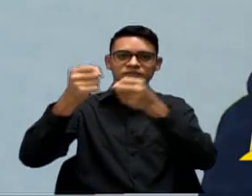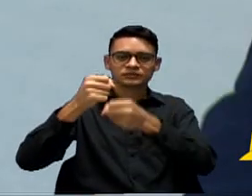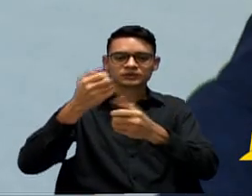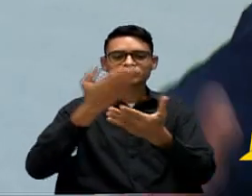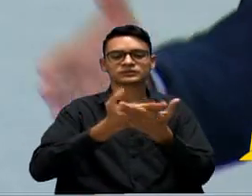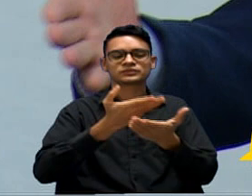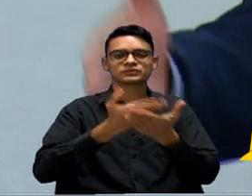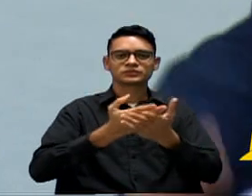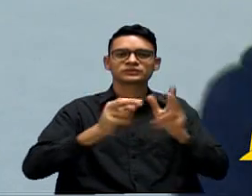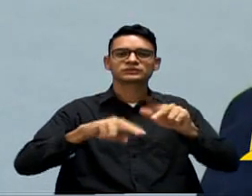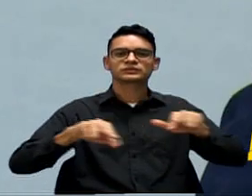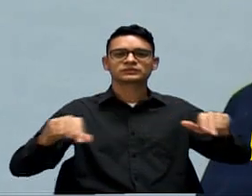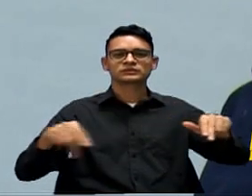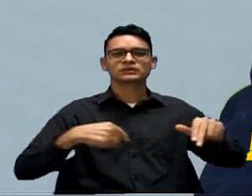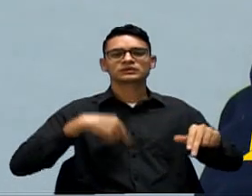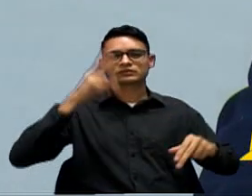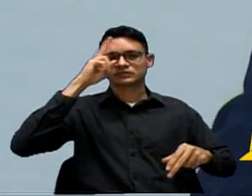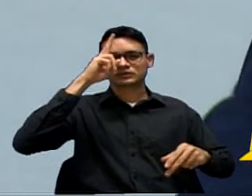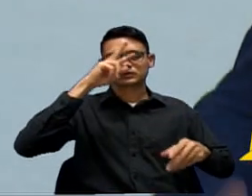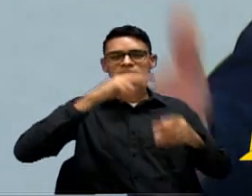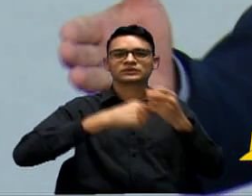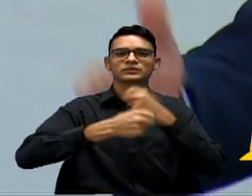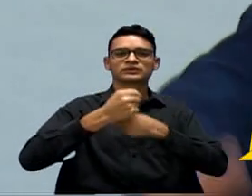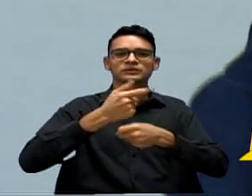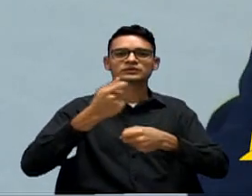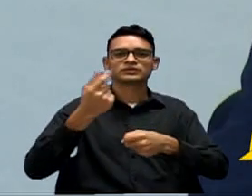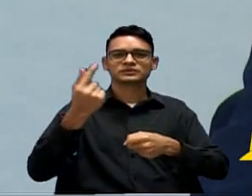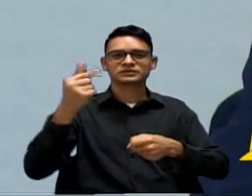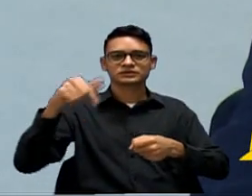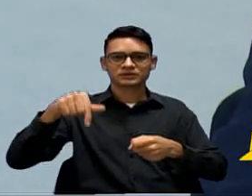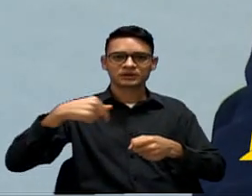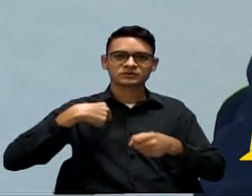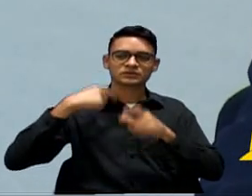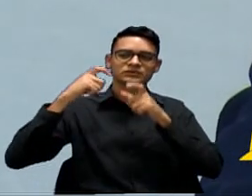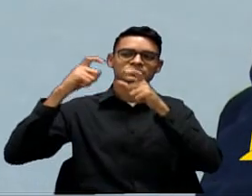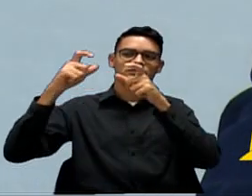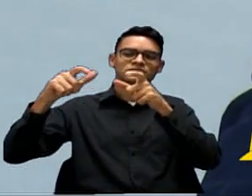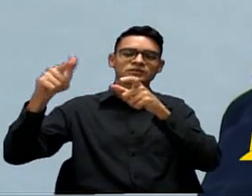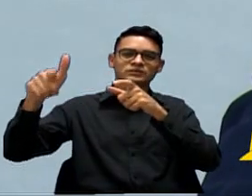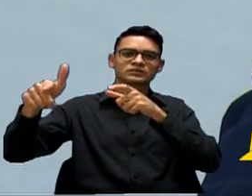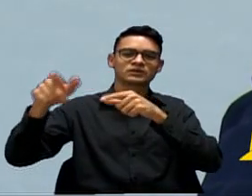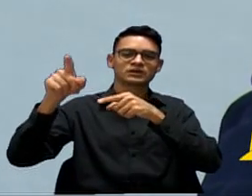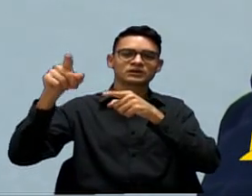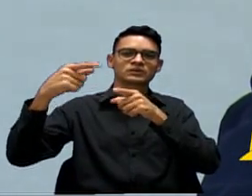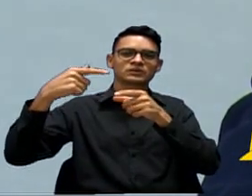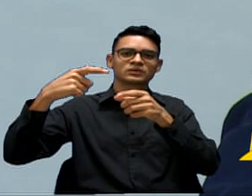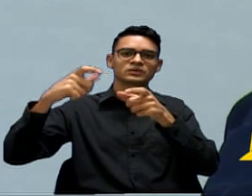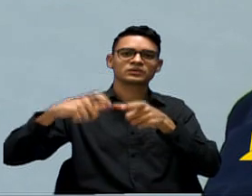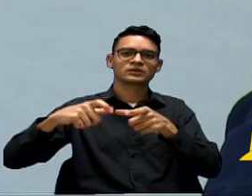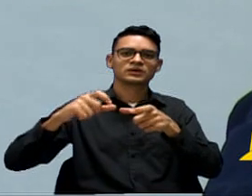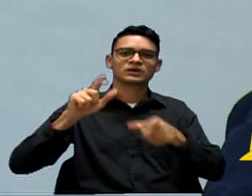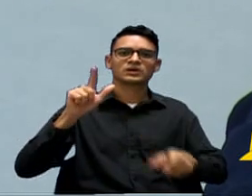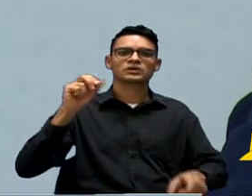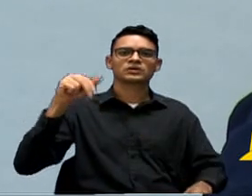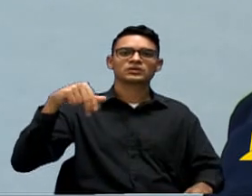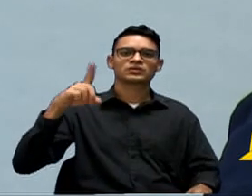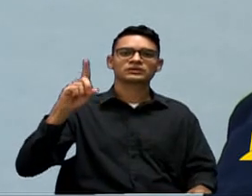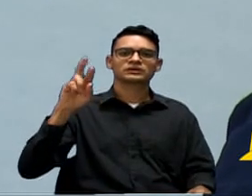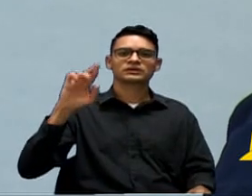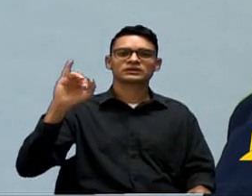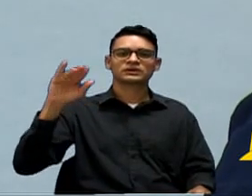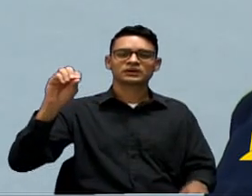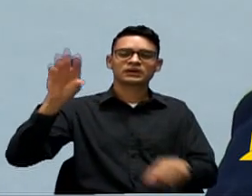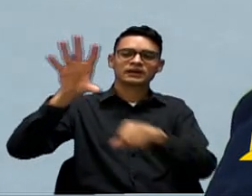estudo. Eu recordo quando, em 2017, eu estive na cidade de Londrina discutindo a questão de melhorar o transporte público aqui para a nossa cidade, trouxemos aí